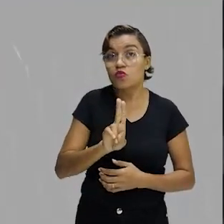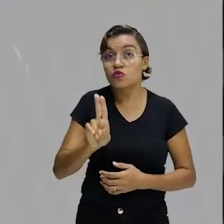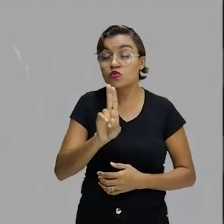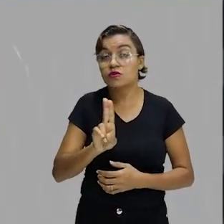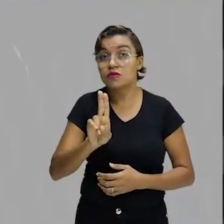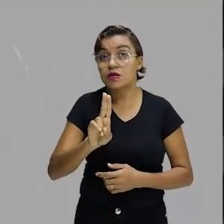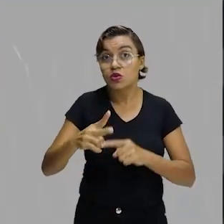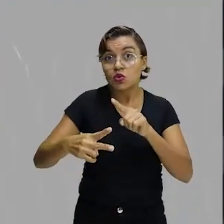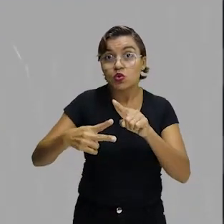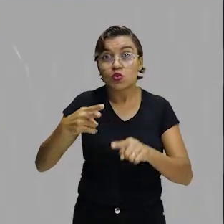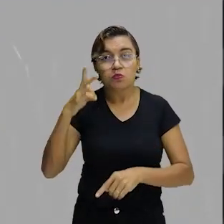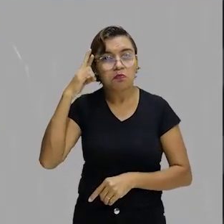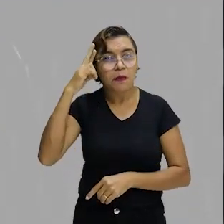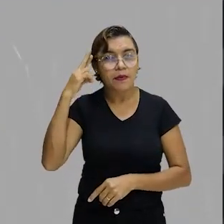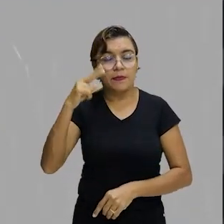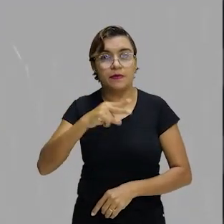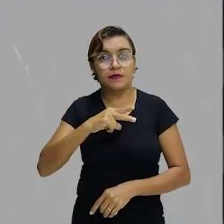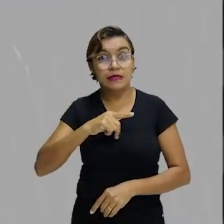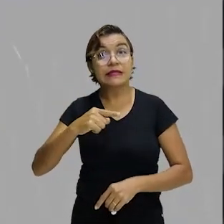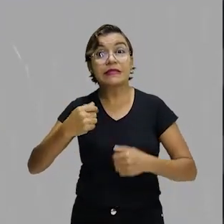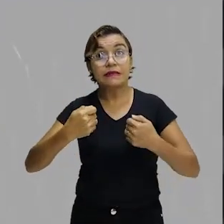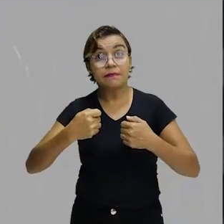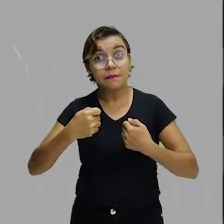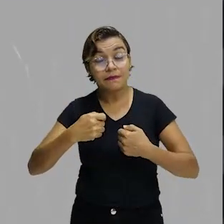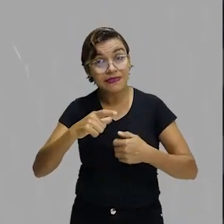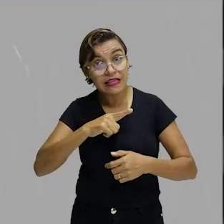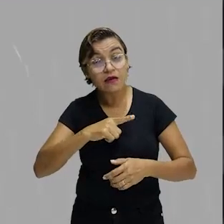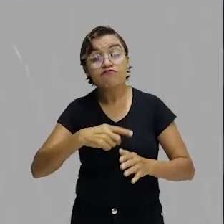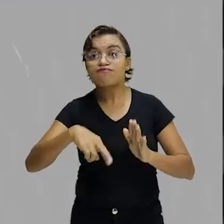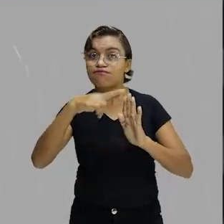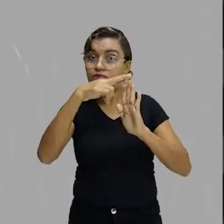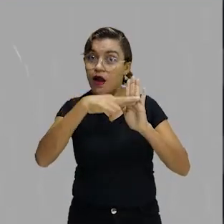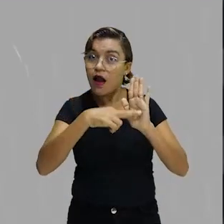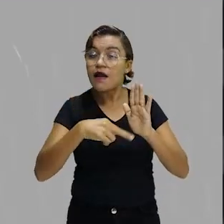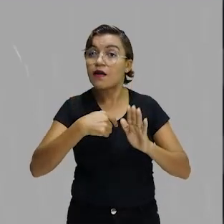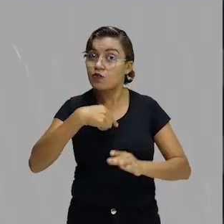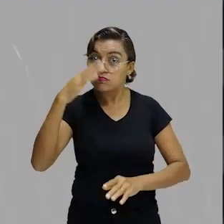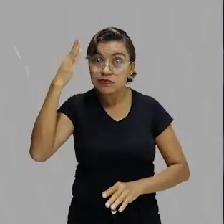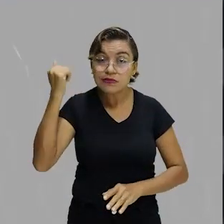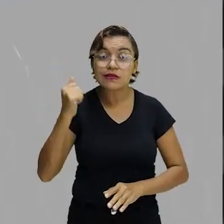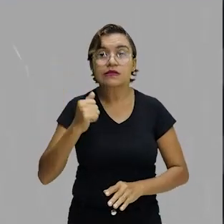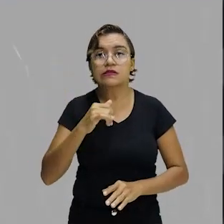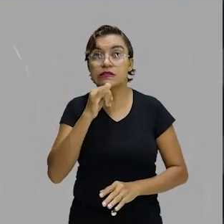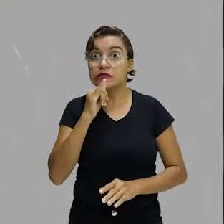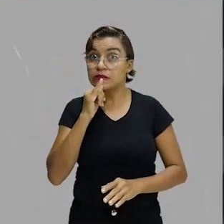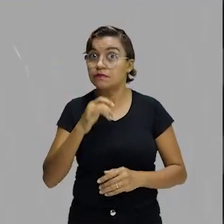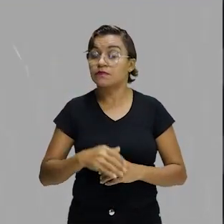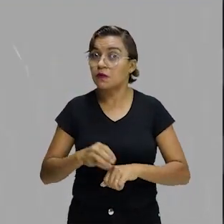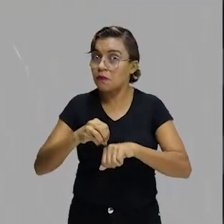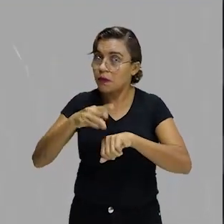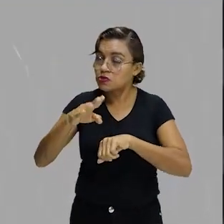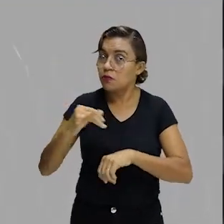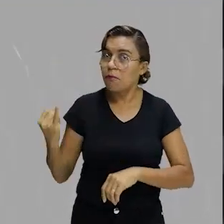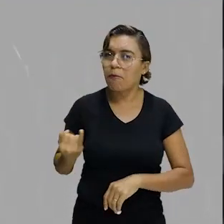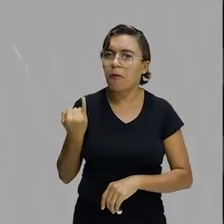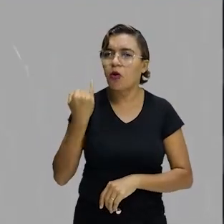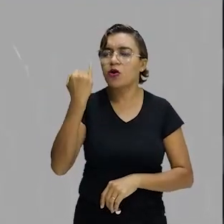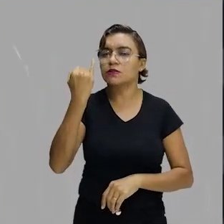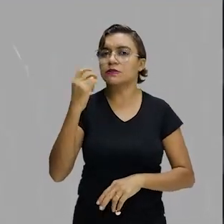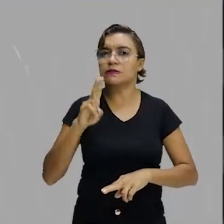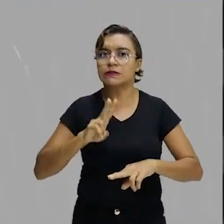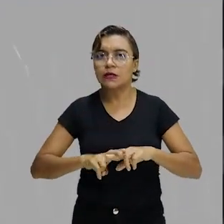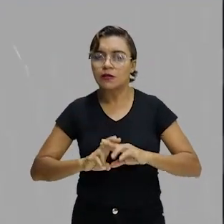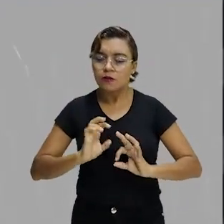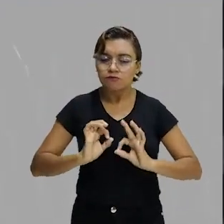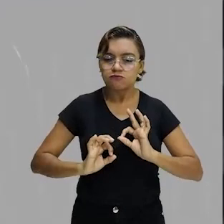que existe uma regra sobre isso. Então, provavelmente, fica como dica quente isso aqui, viu? Olha aí, senta